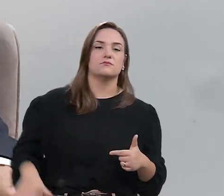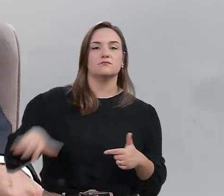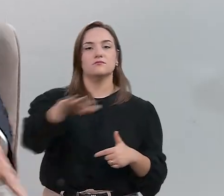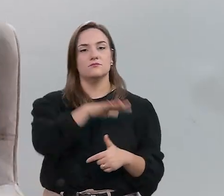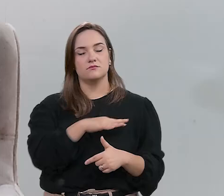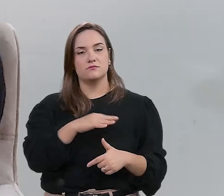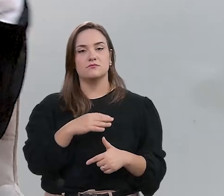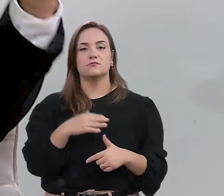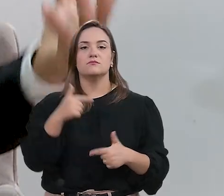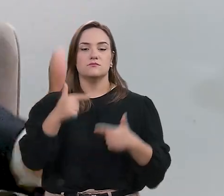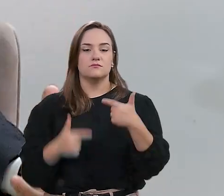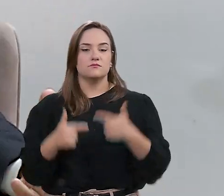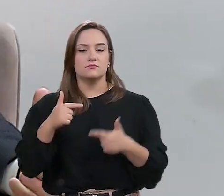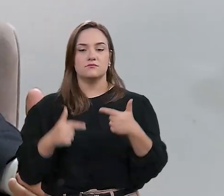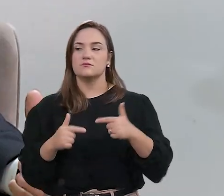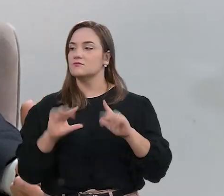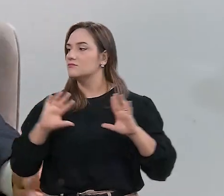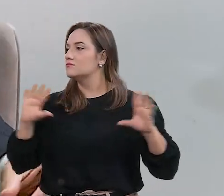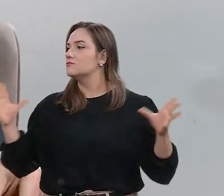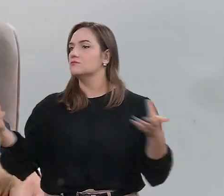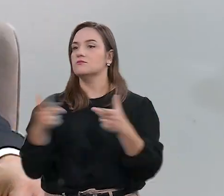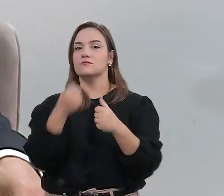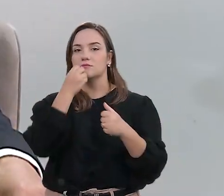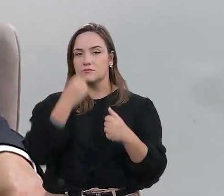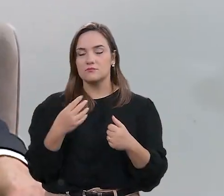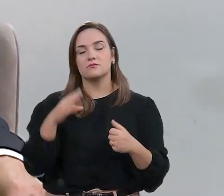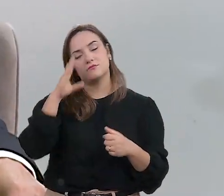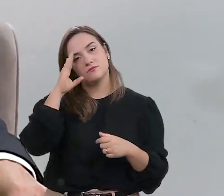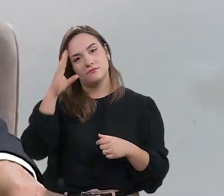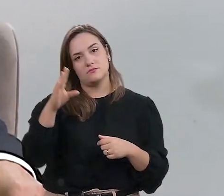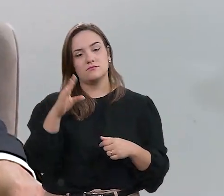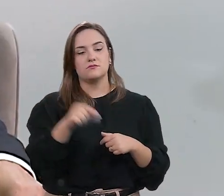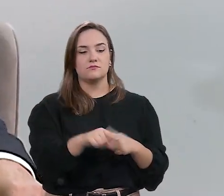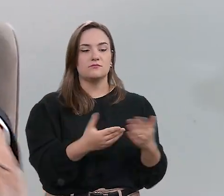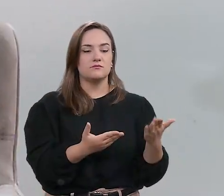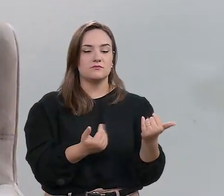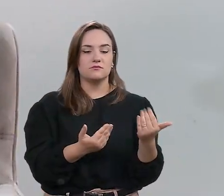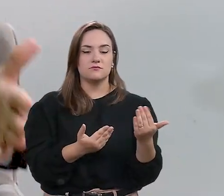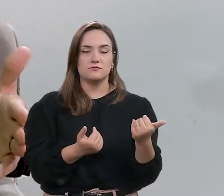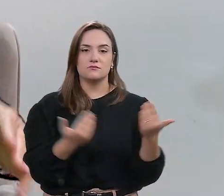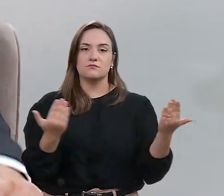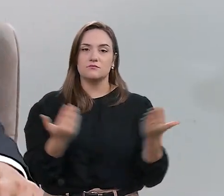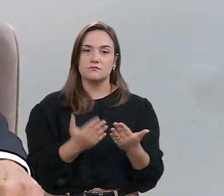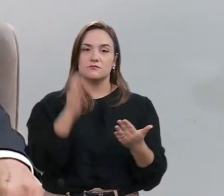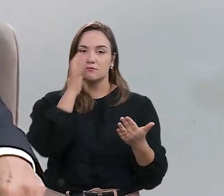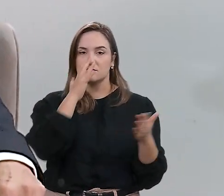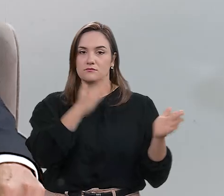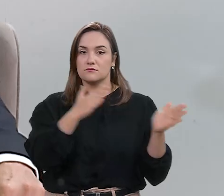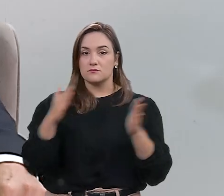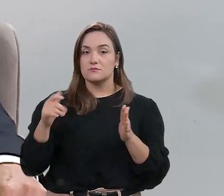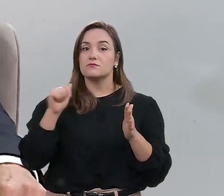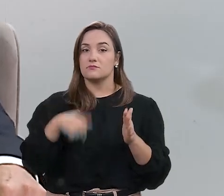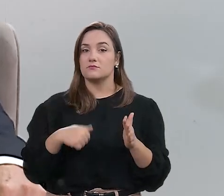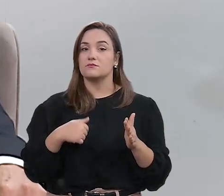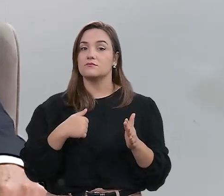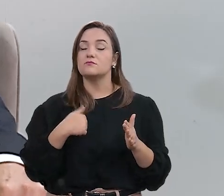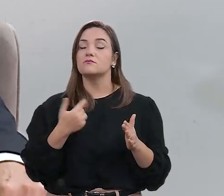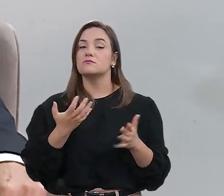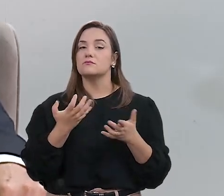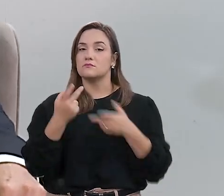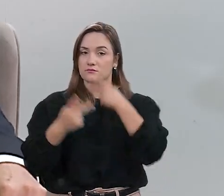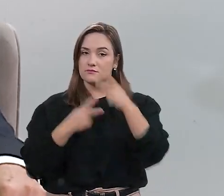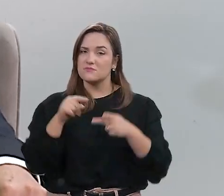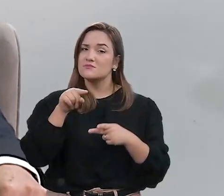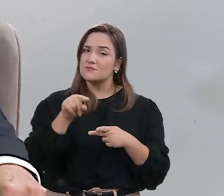pelo bem da coletividade. E principalmente aos jovens, né, que estão me assistindo, dizer para vocês,